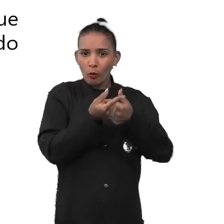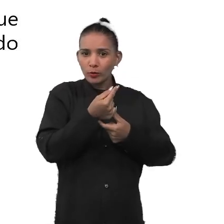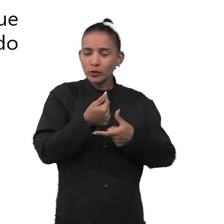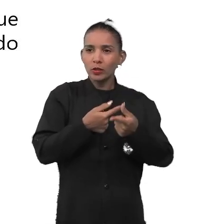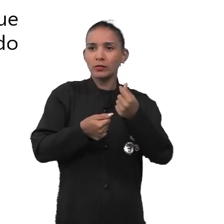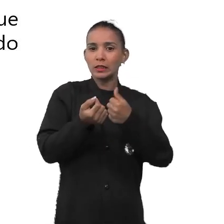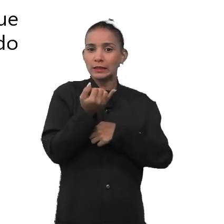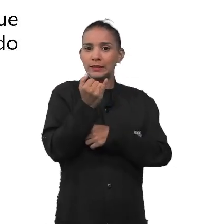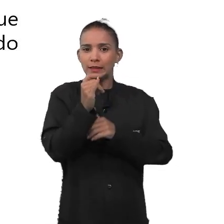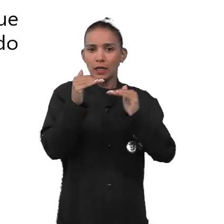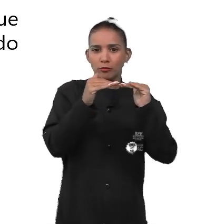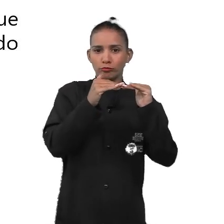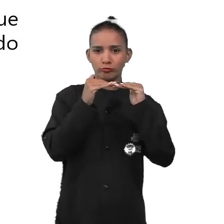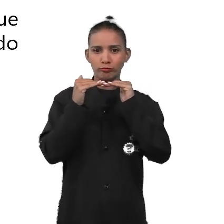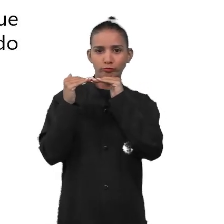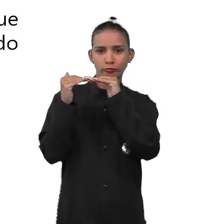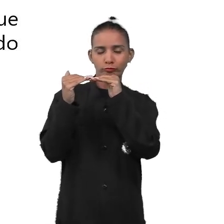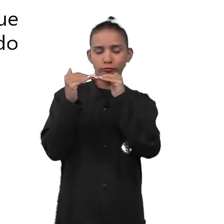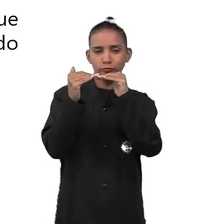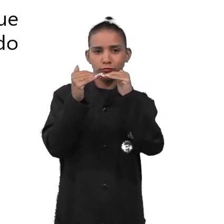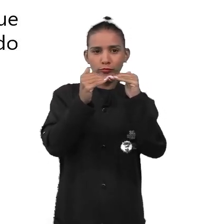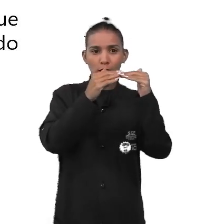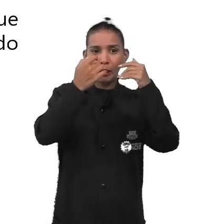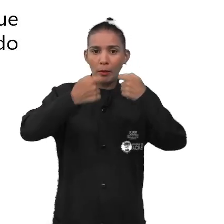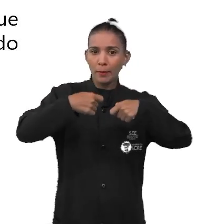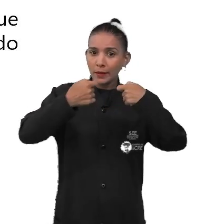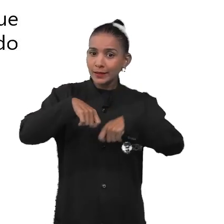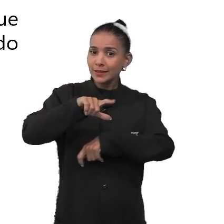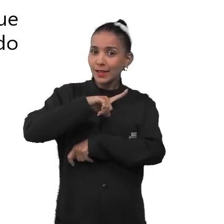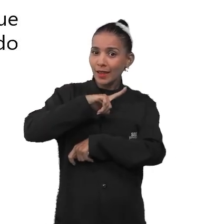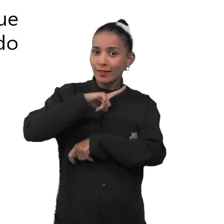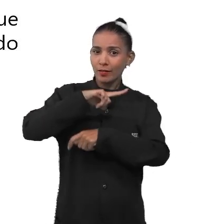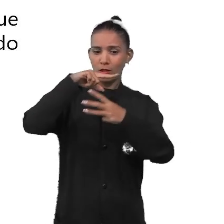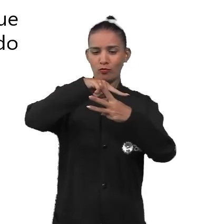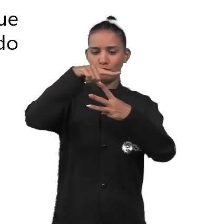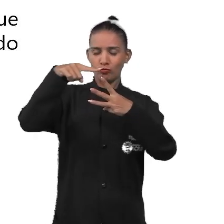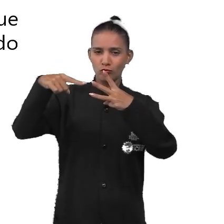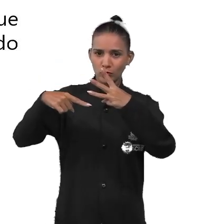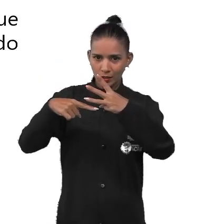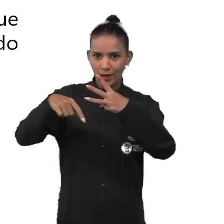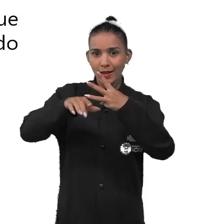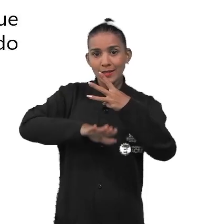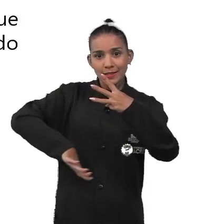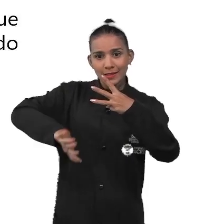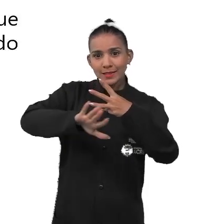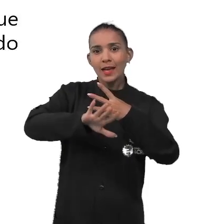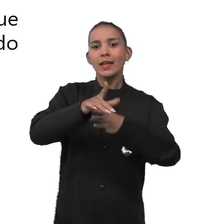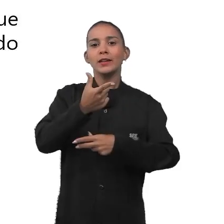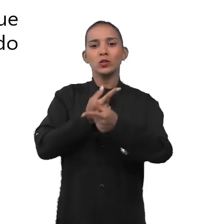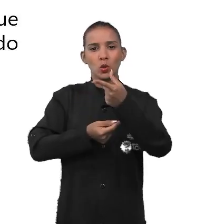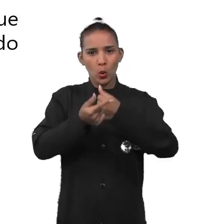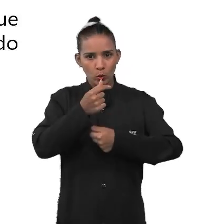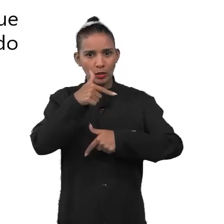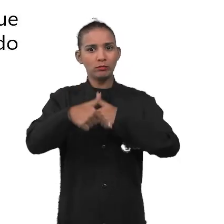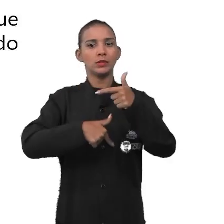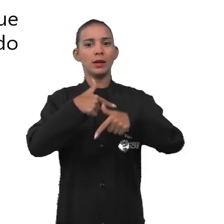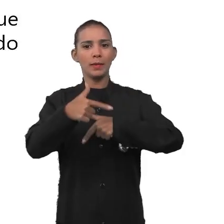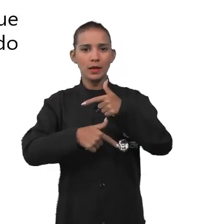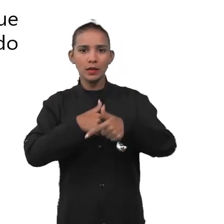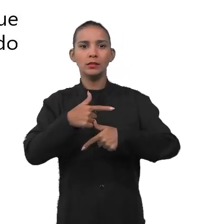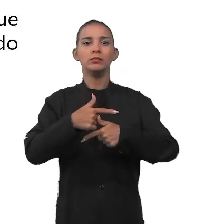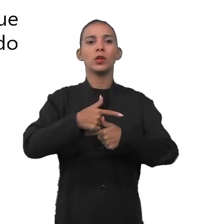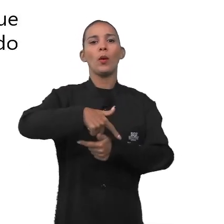estruturada, ela precisa ter aí os 3 setores produtivos, que a gente chama de 3 setores da economia, que é o primário,